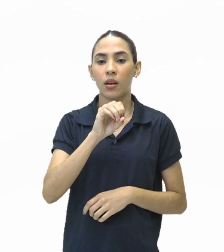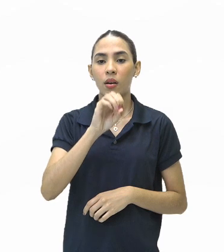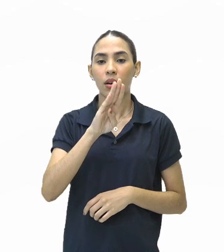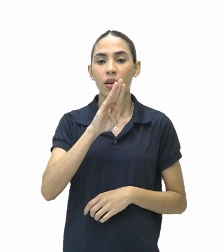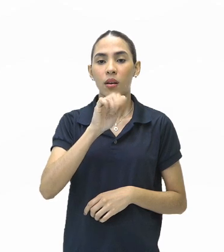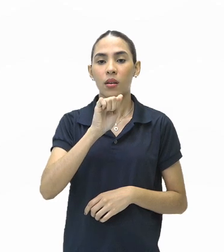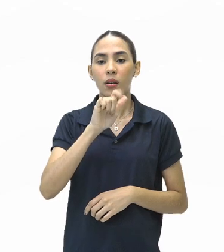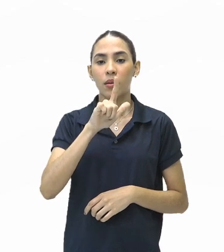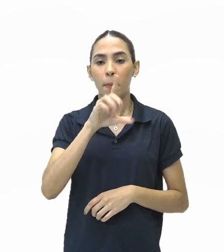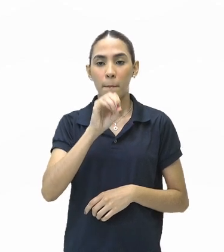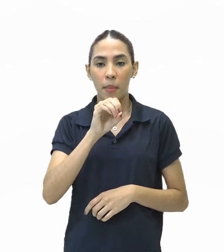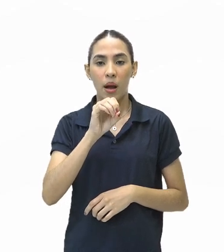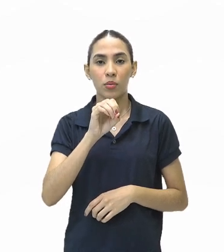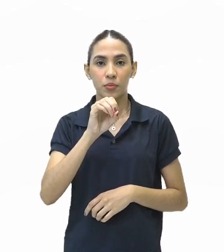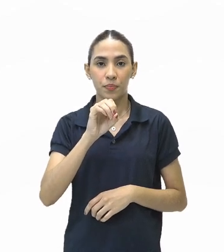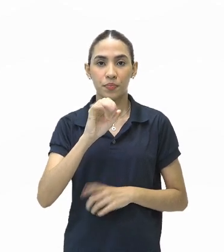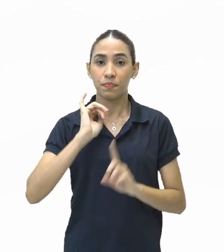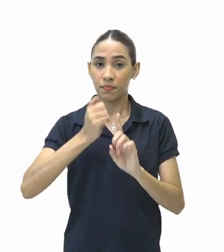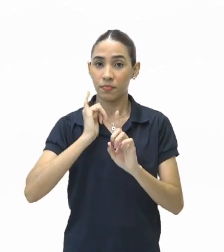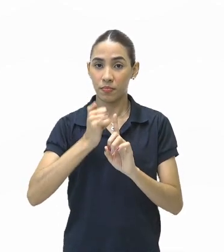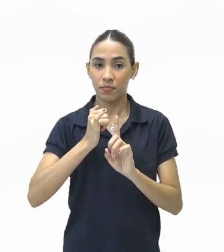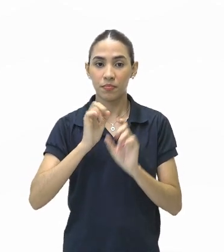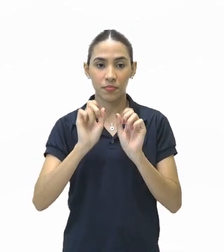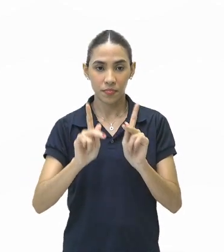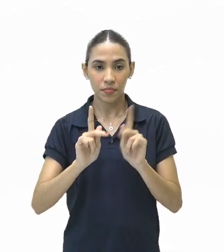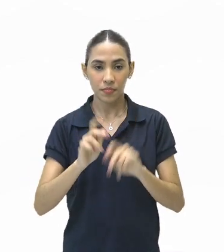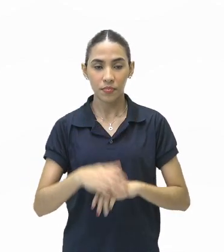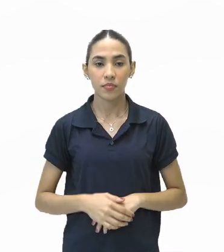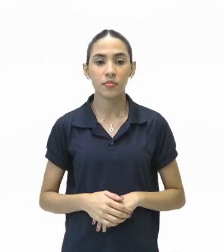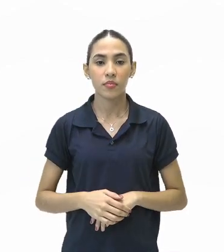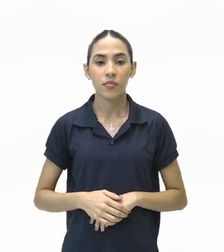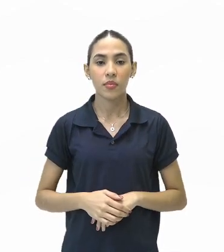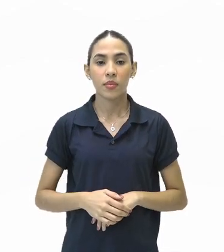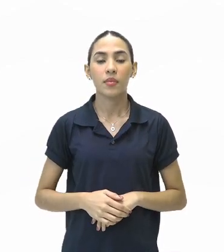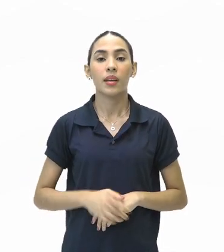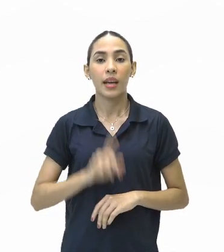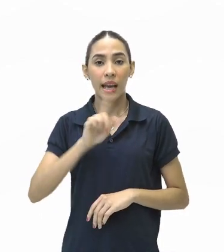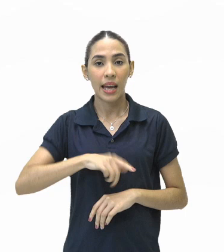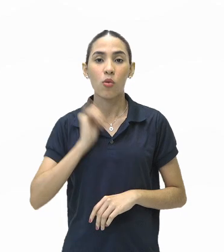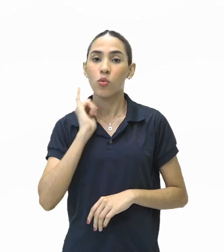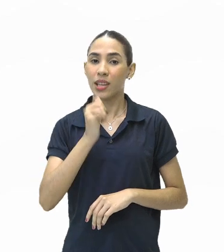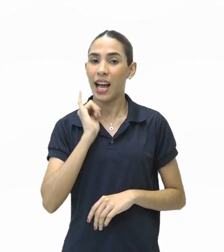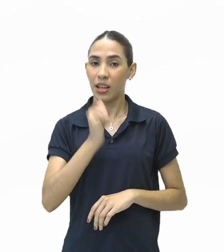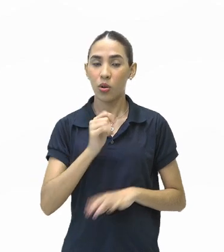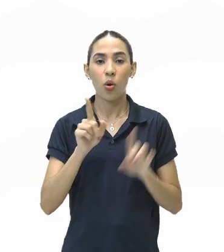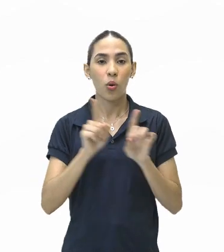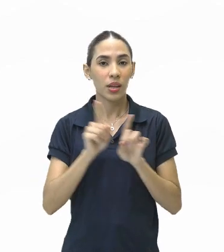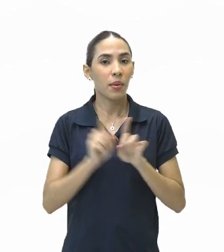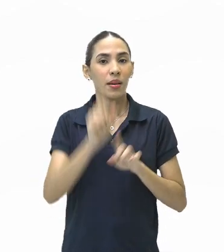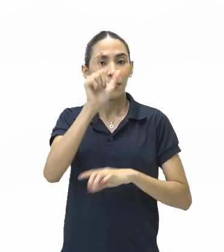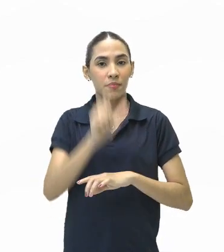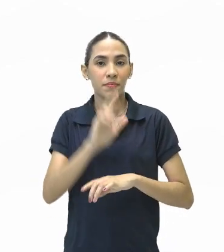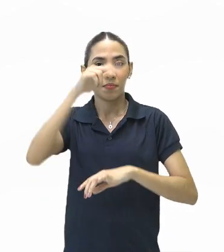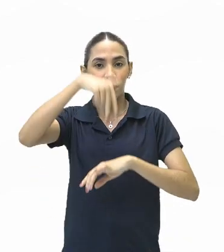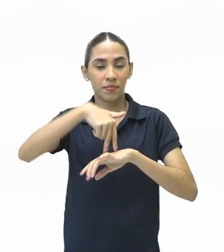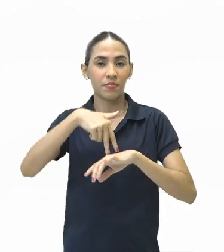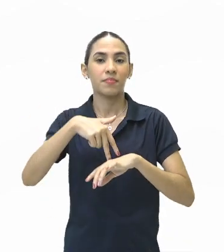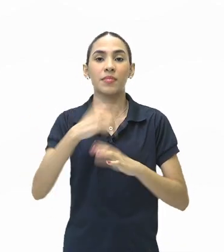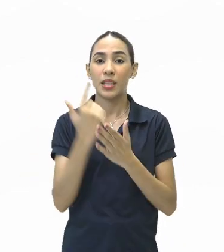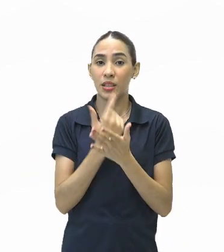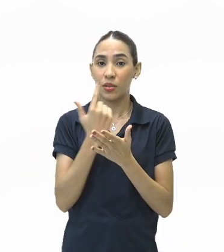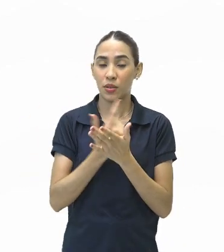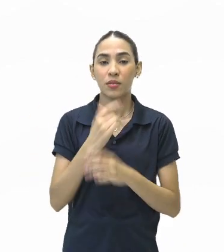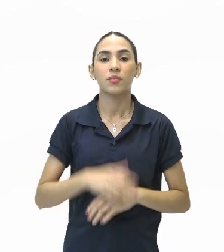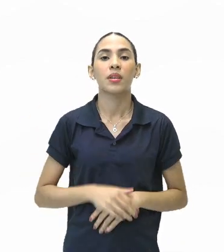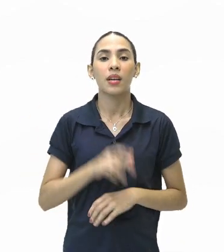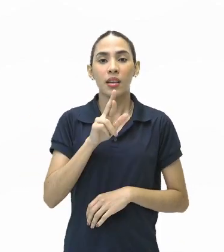quem é que narra a história? Riobaldo, está em destaque, tá bom? Que é o narrador e protagonista da obra.